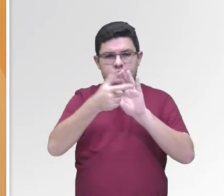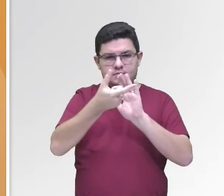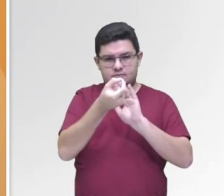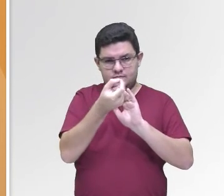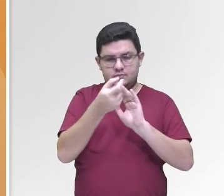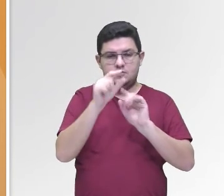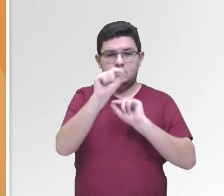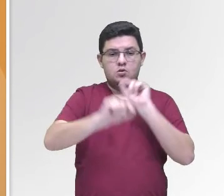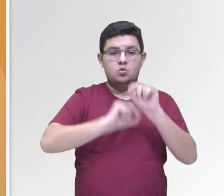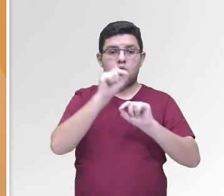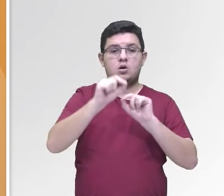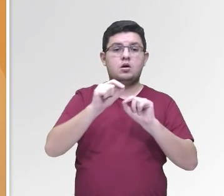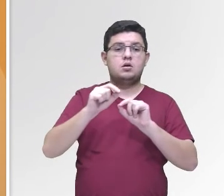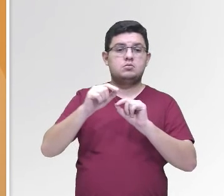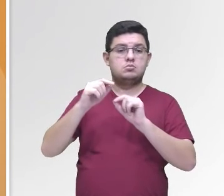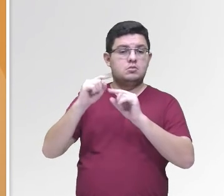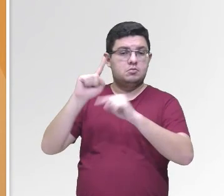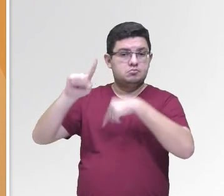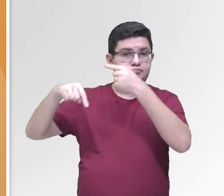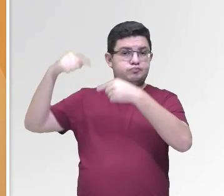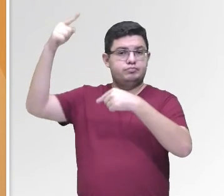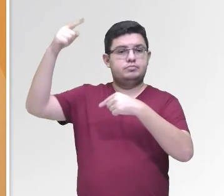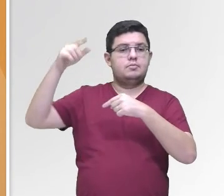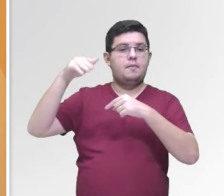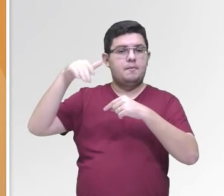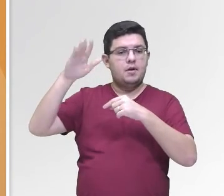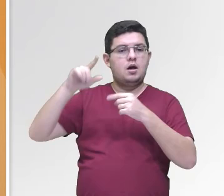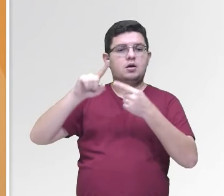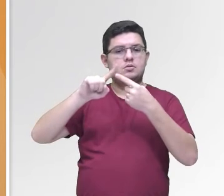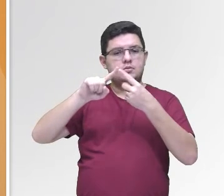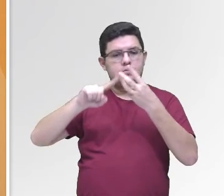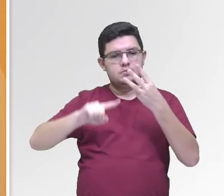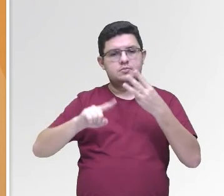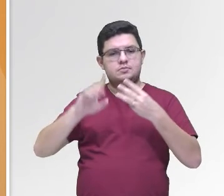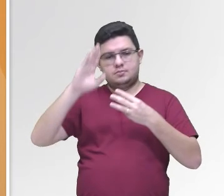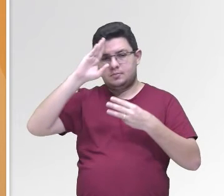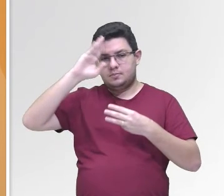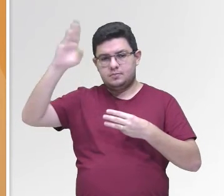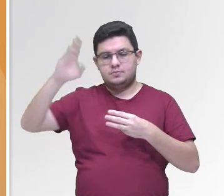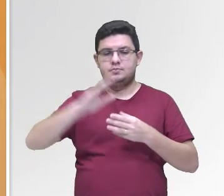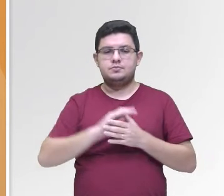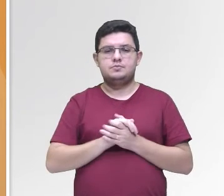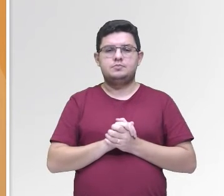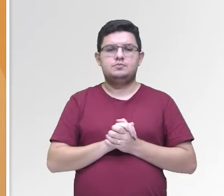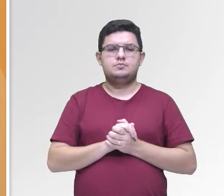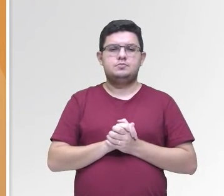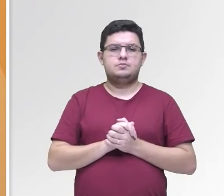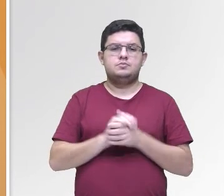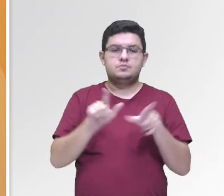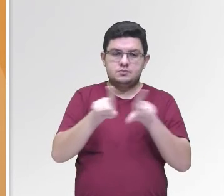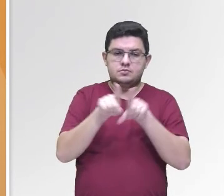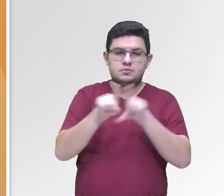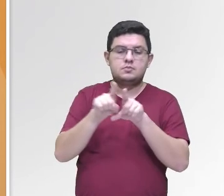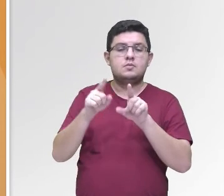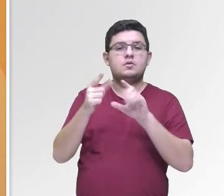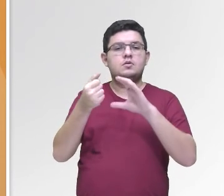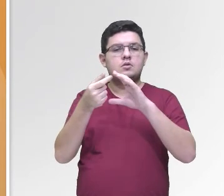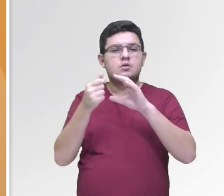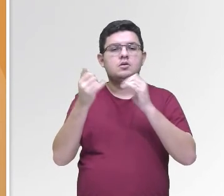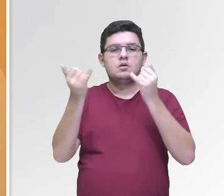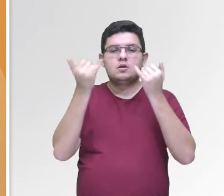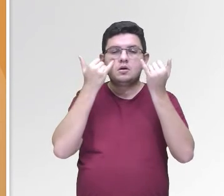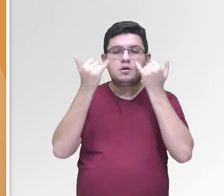informacional, foram setores que se expandiram bastante, ok? No capitalismo informacional do século